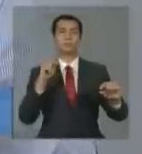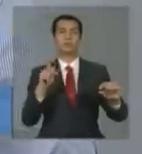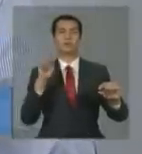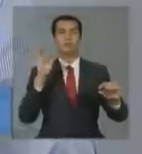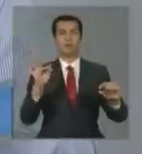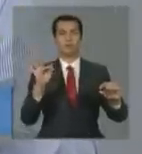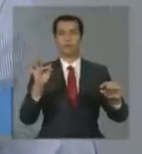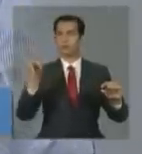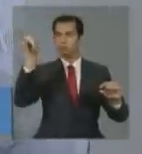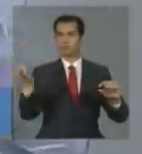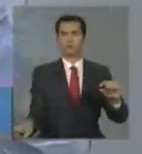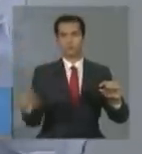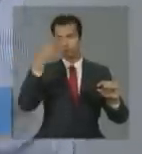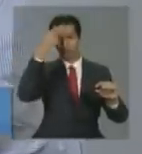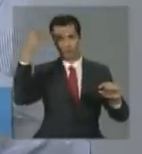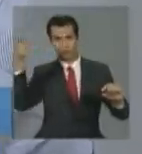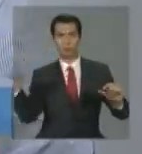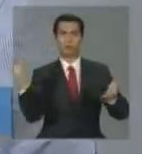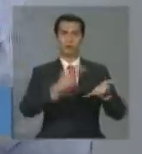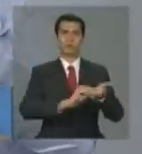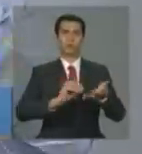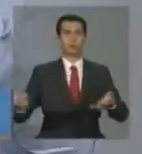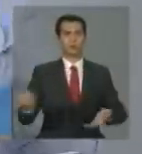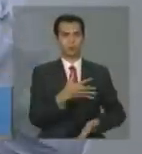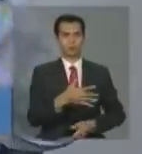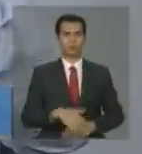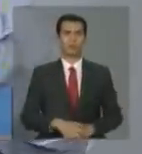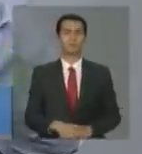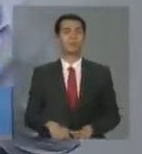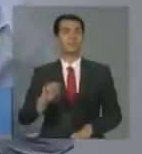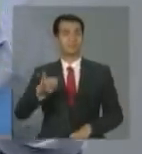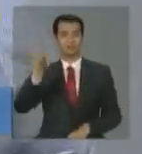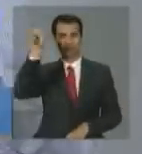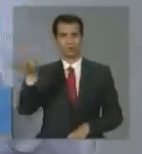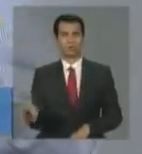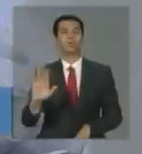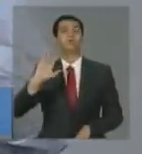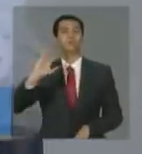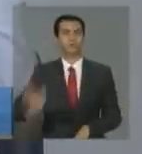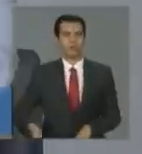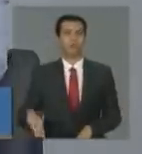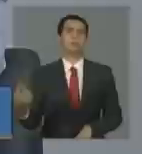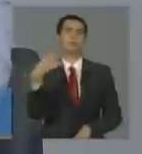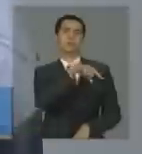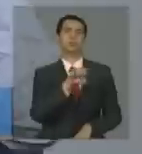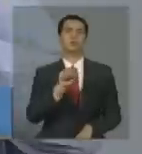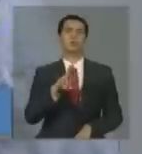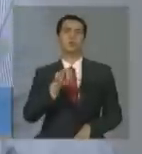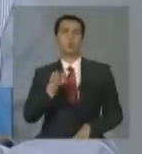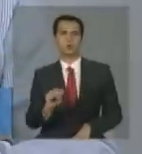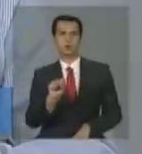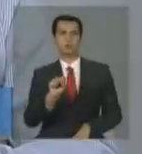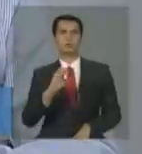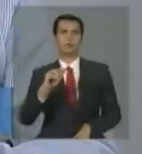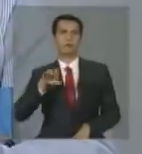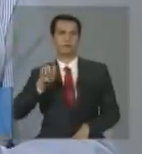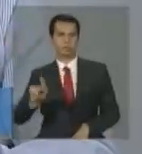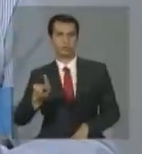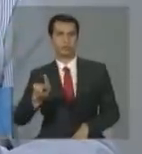está cadastrando. Se esse usuário já estiver cadastrado no CadSuas, o CadSuas traz essas